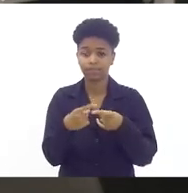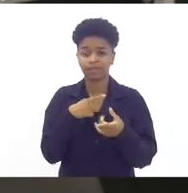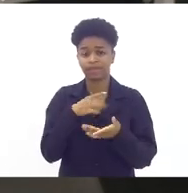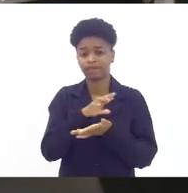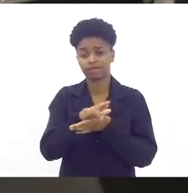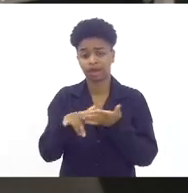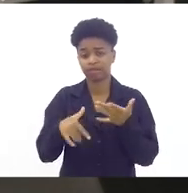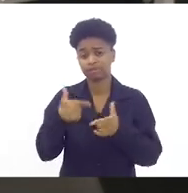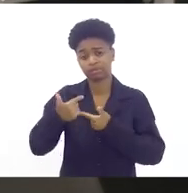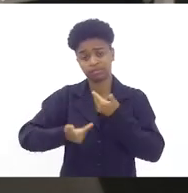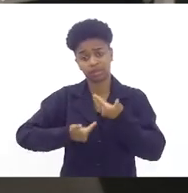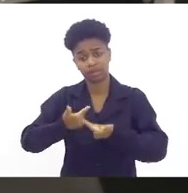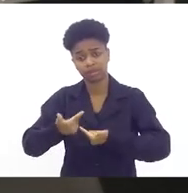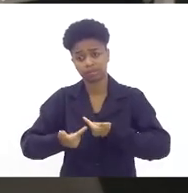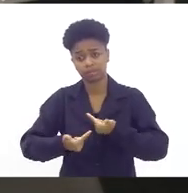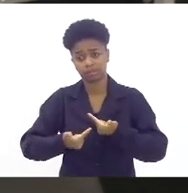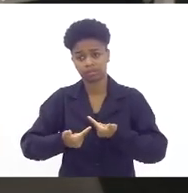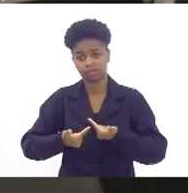Trabalhadores